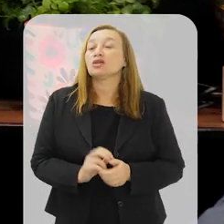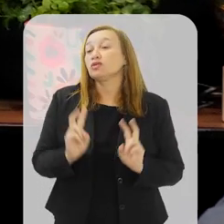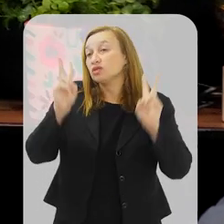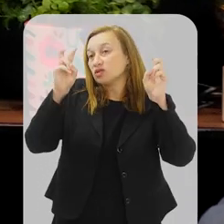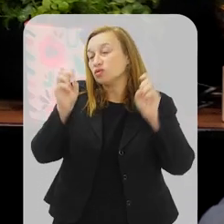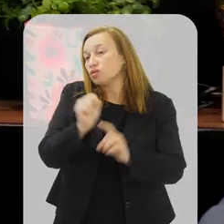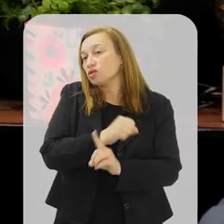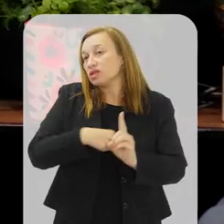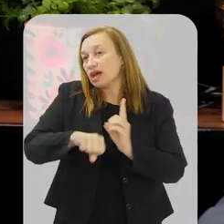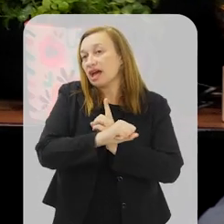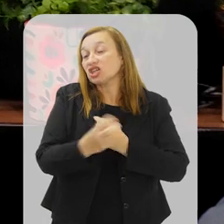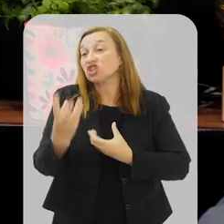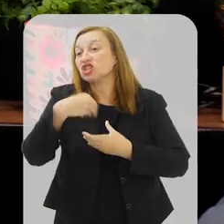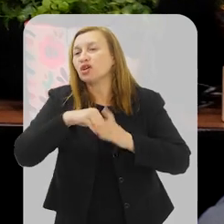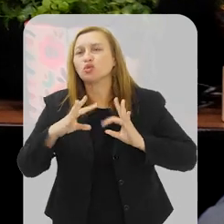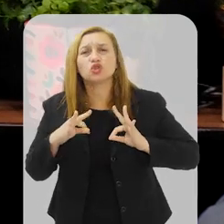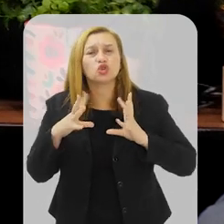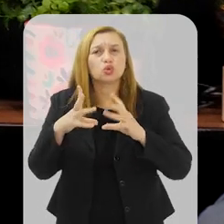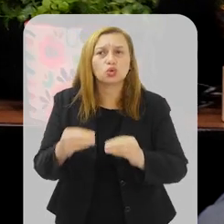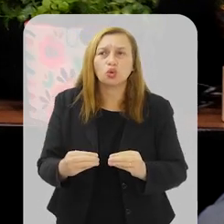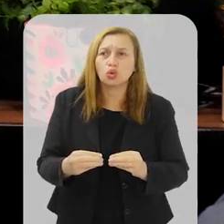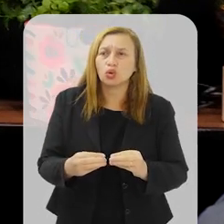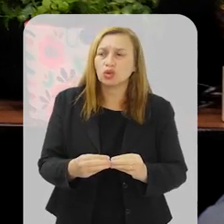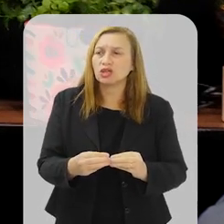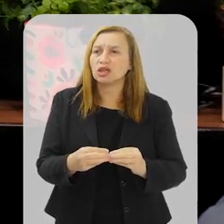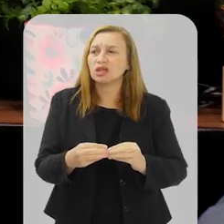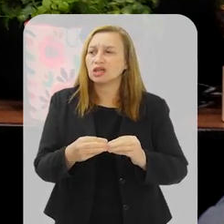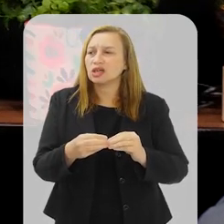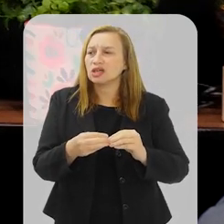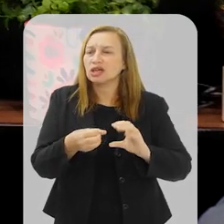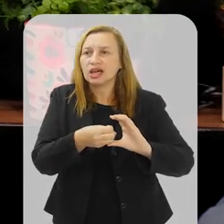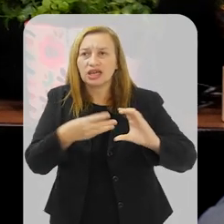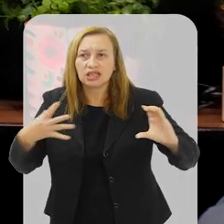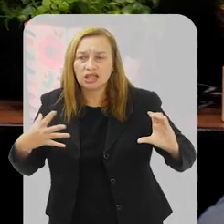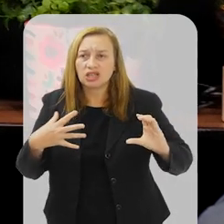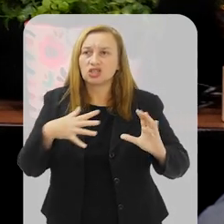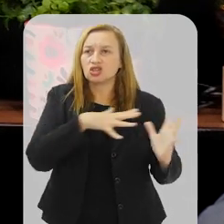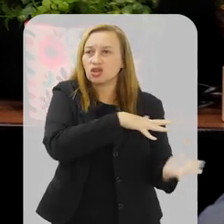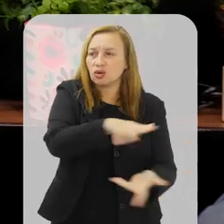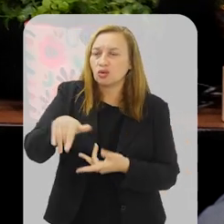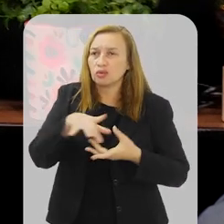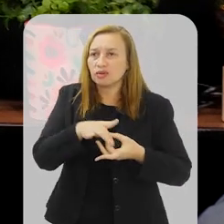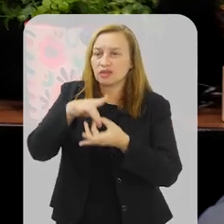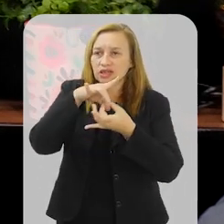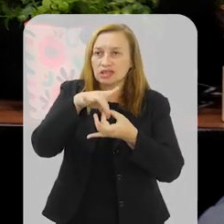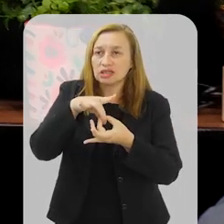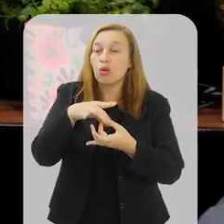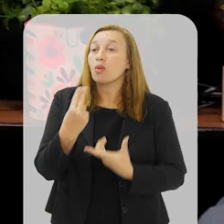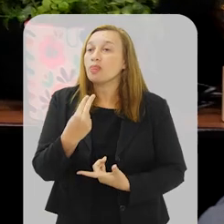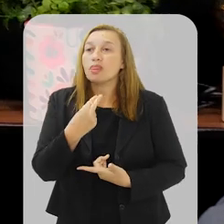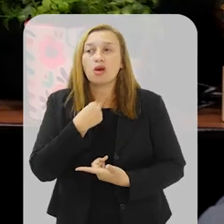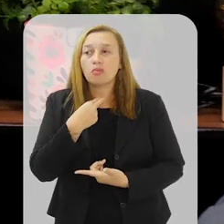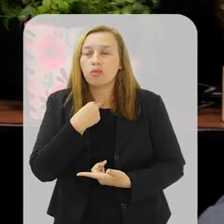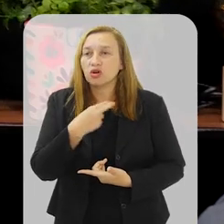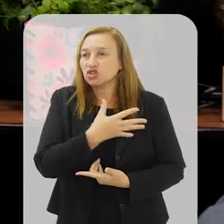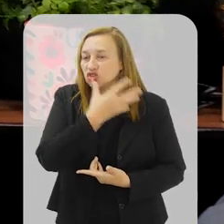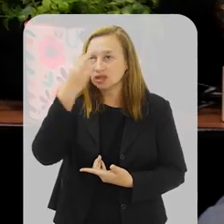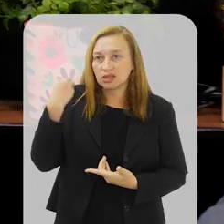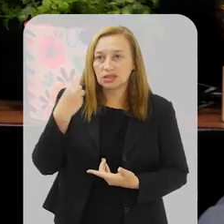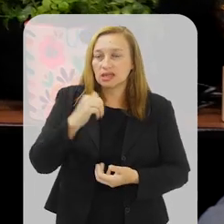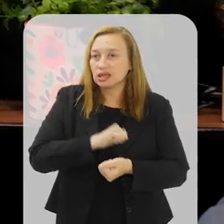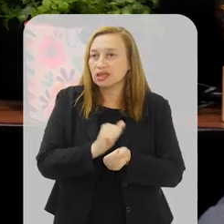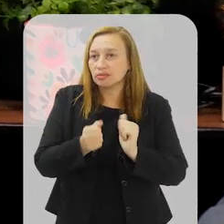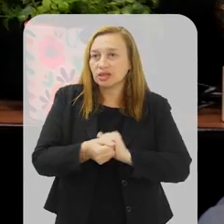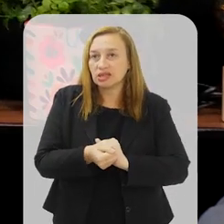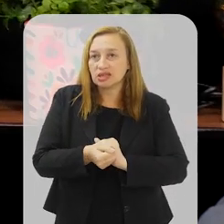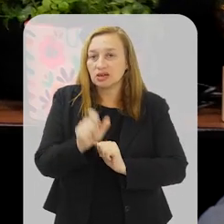falou sobre as questões sociais dentro de todo esse Car caráter de globalização de vocação cosmopolita a gente não